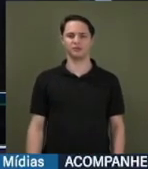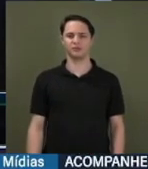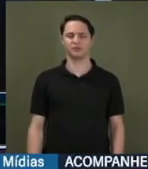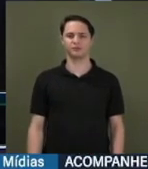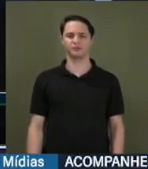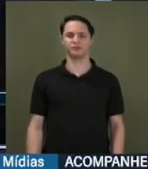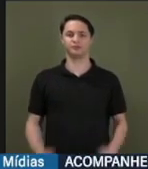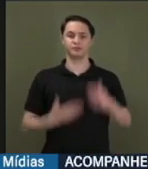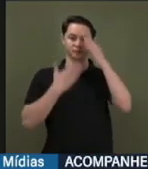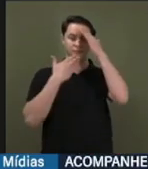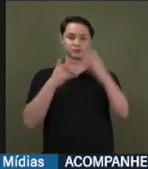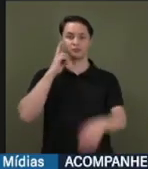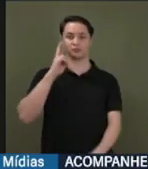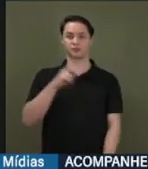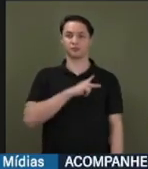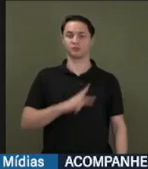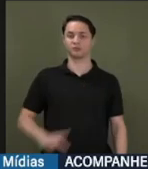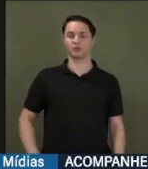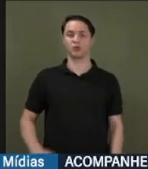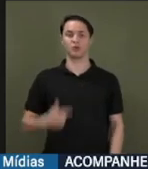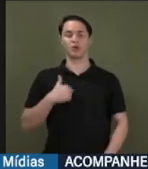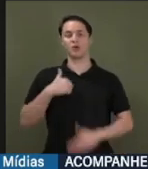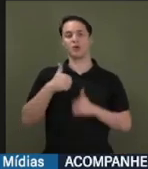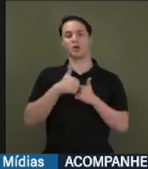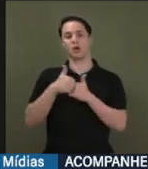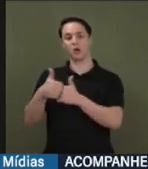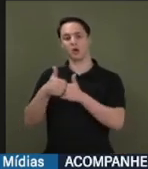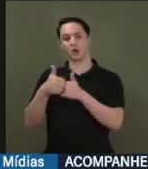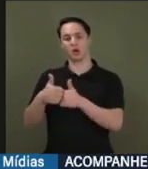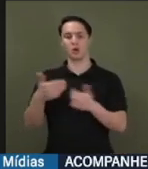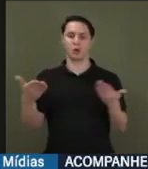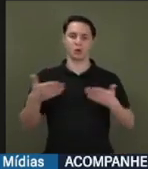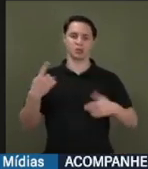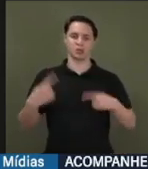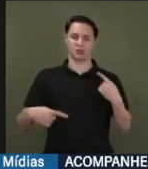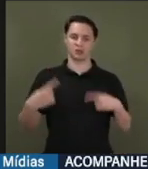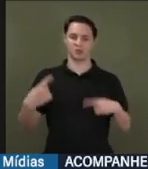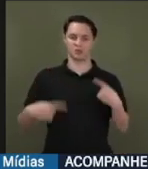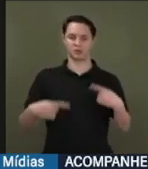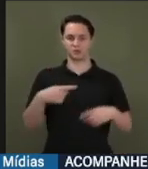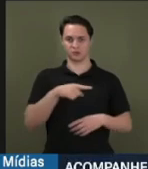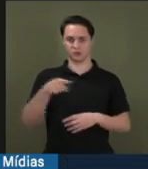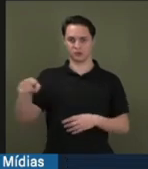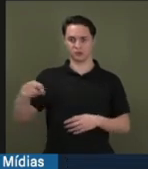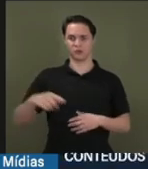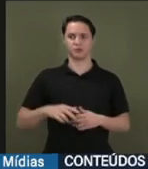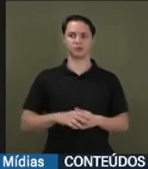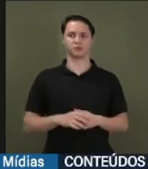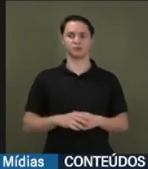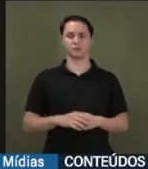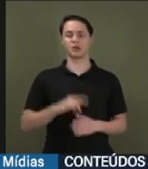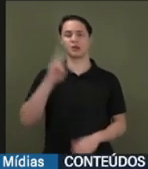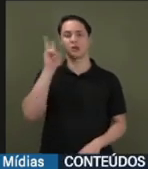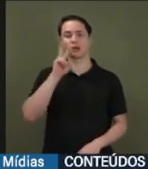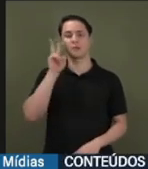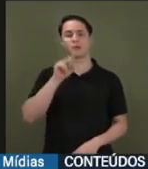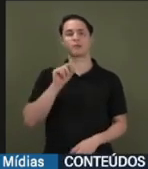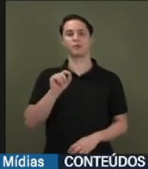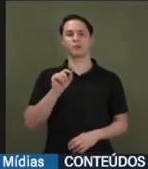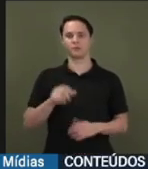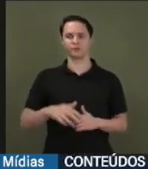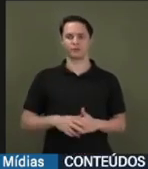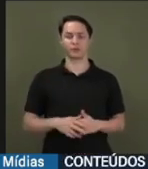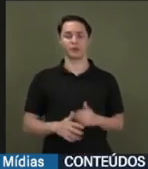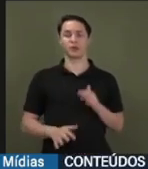Muitíssimo obrigado, senhor presidente, acompanhando o debate aí de vocês e lembrando que